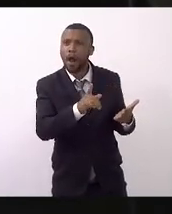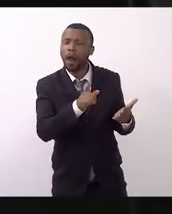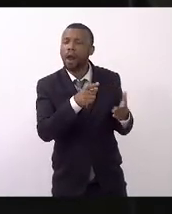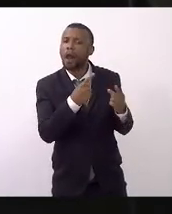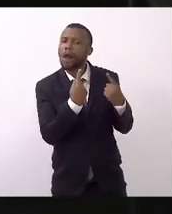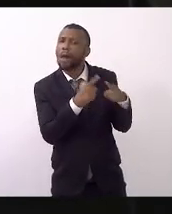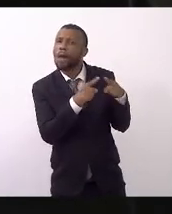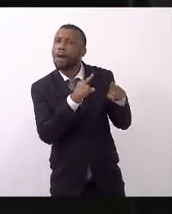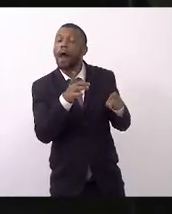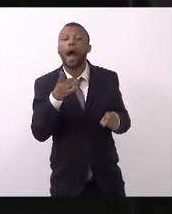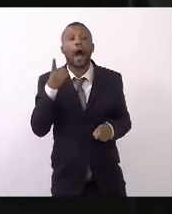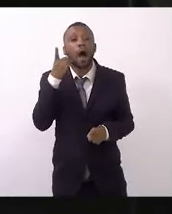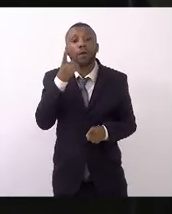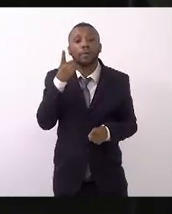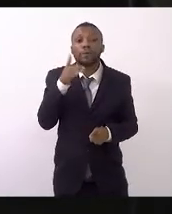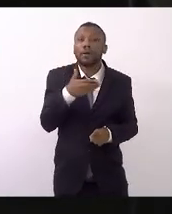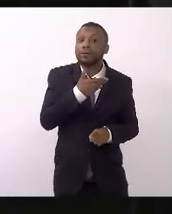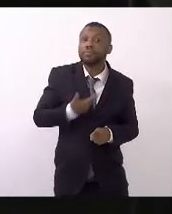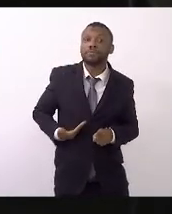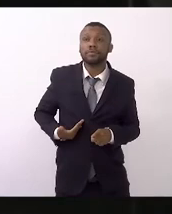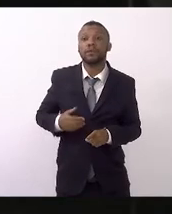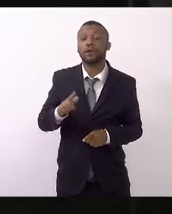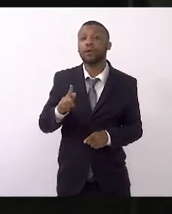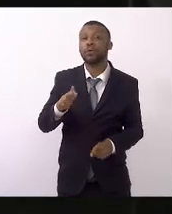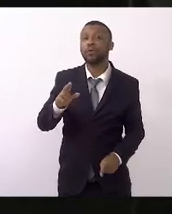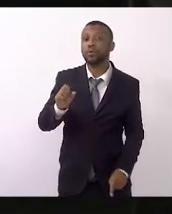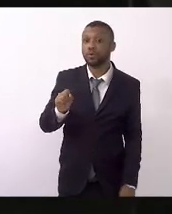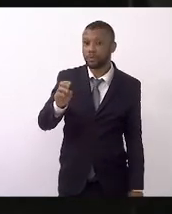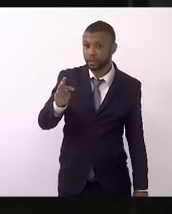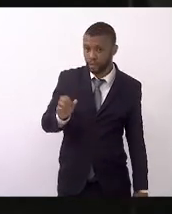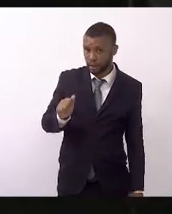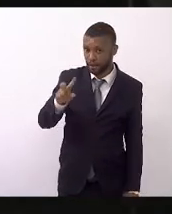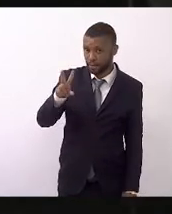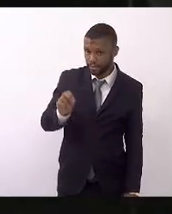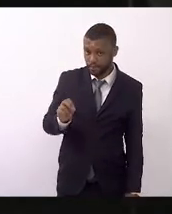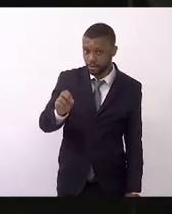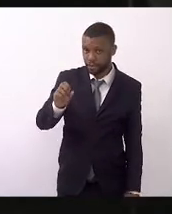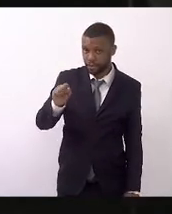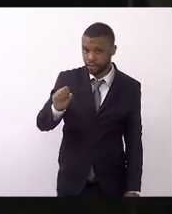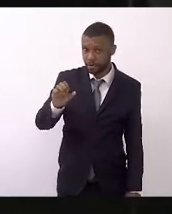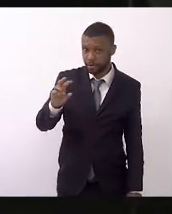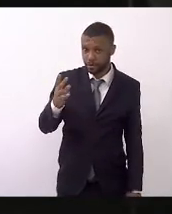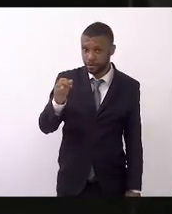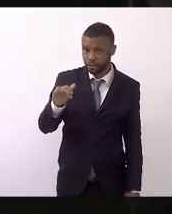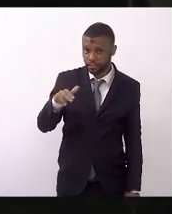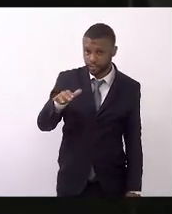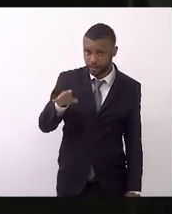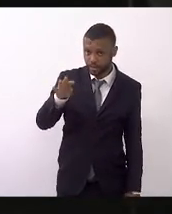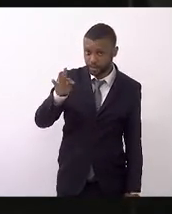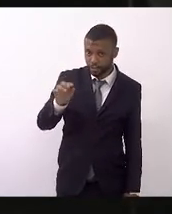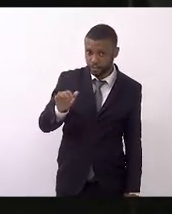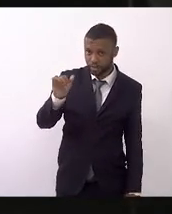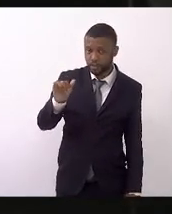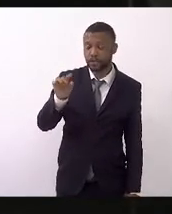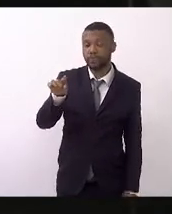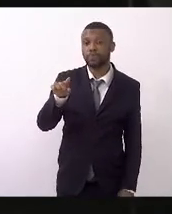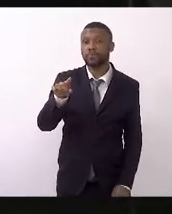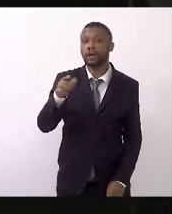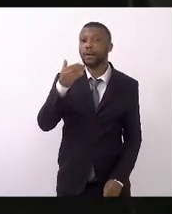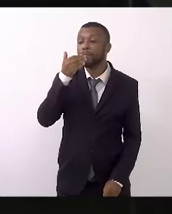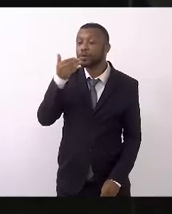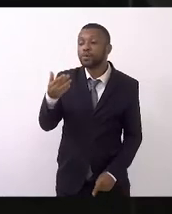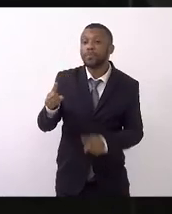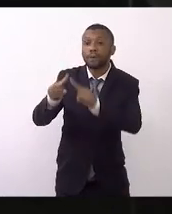ao deputado estadual Gustavo Schmidt, botando funcionários